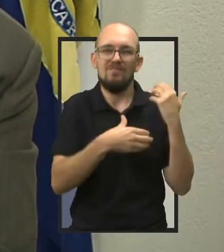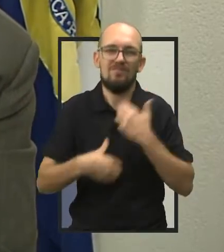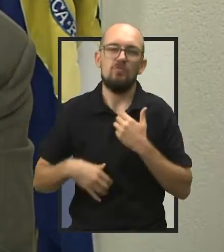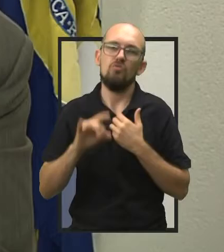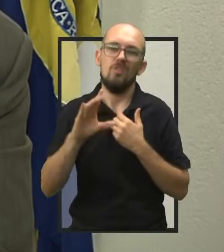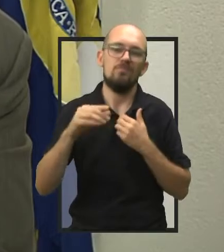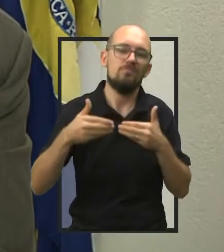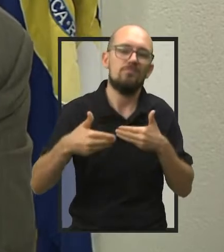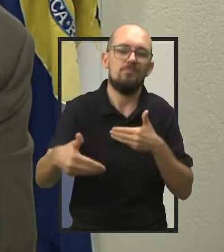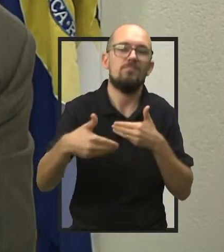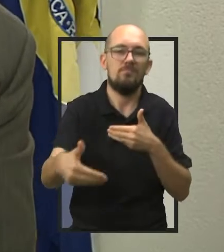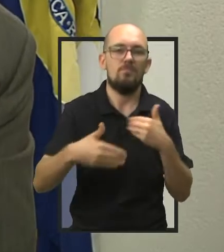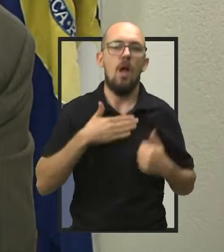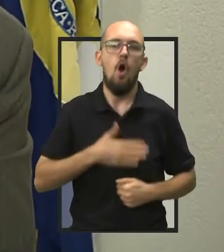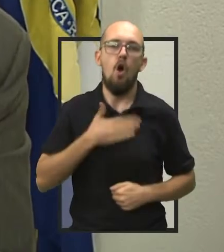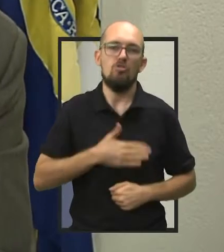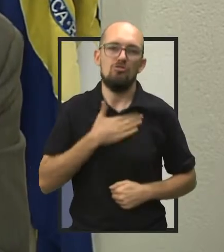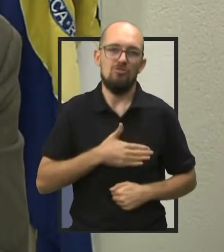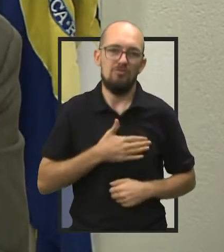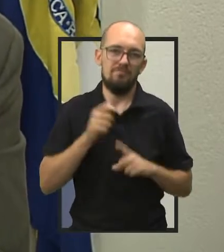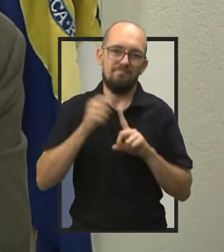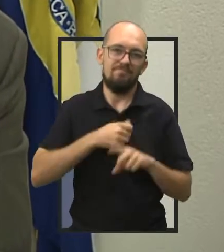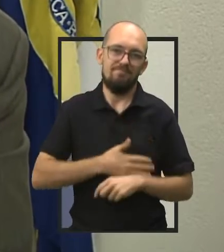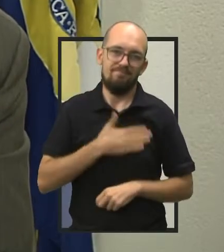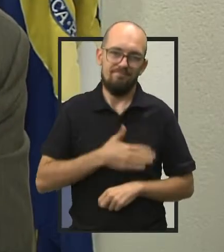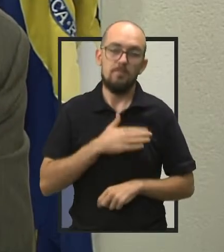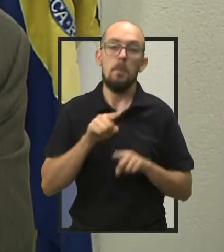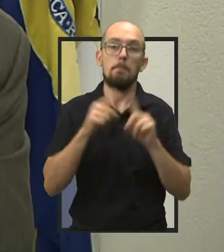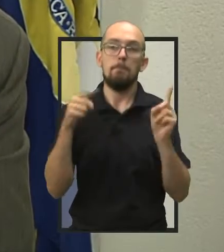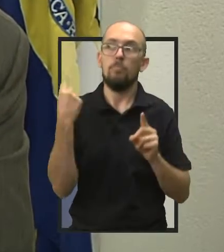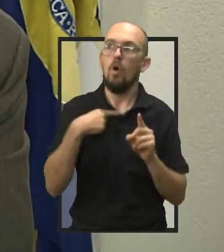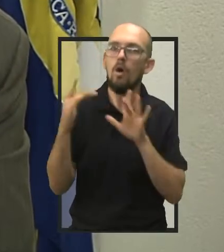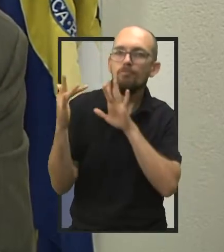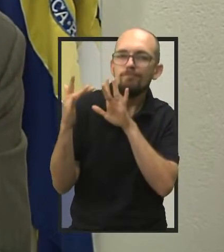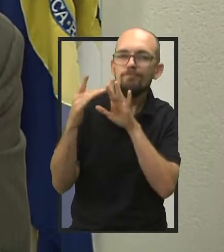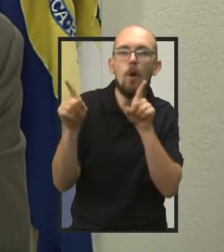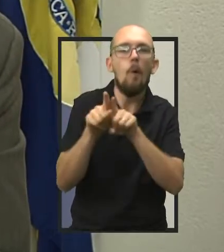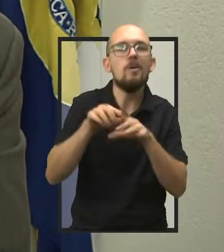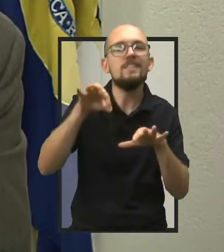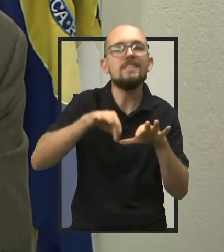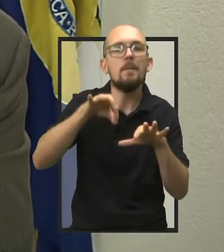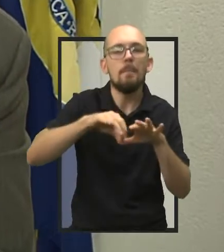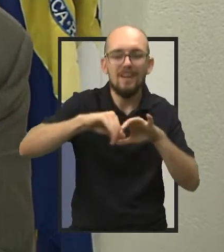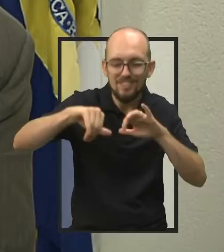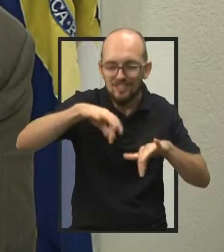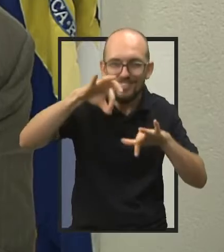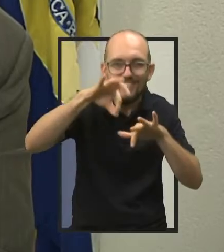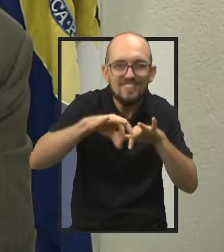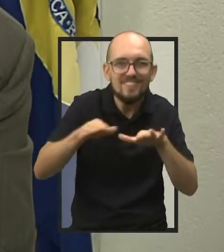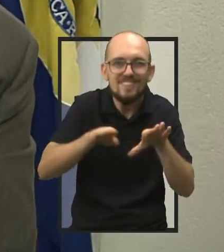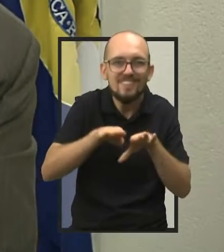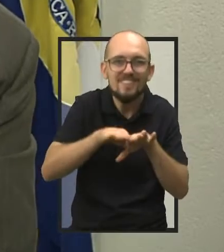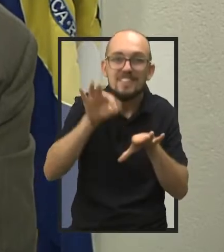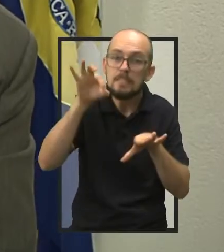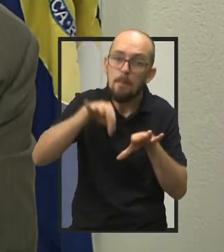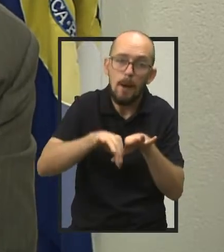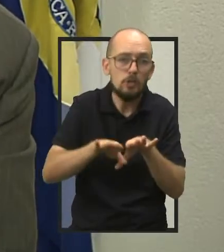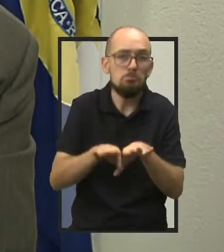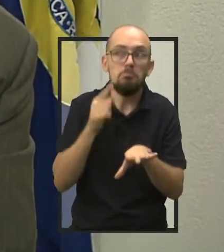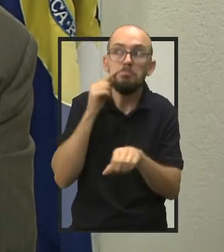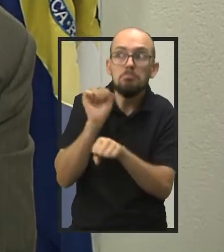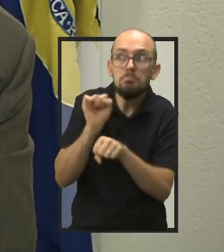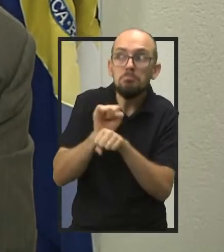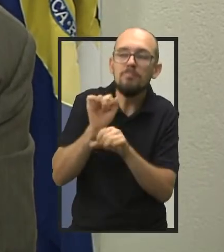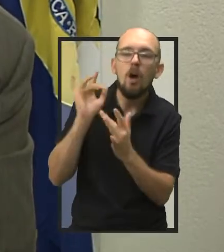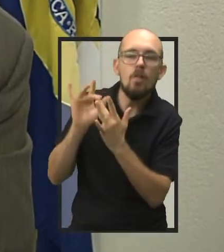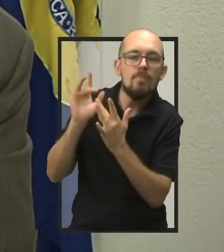Mas é que eu digo, nós fomos lá conversar e fomos lá plantar uma sementinha para começar a regar através dos nossos contatos, e lá